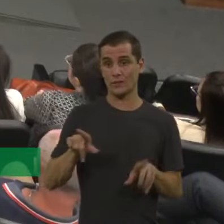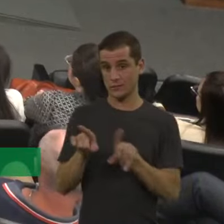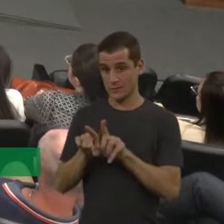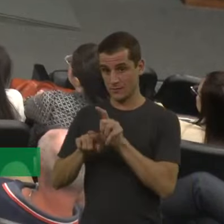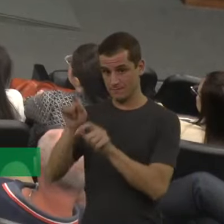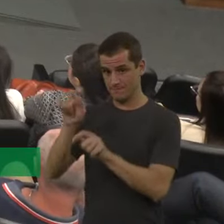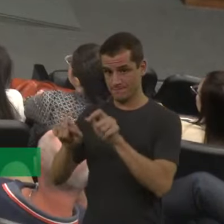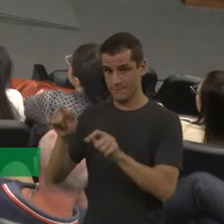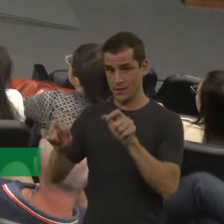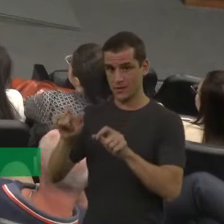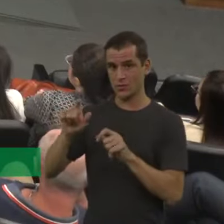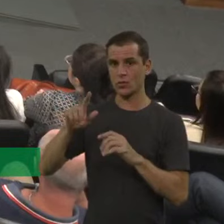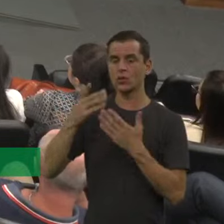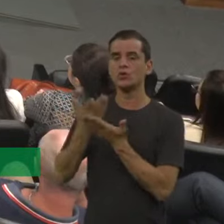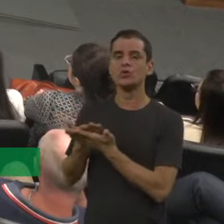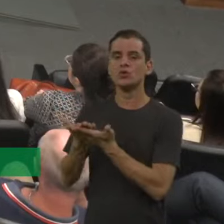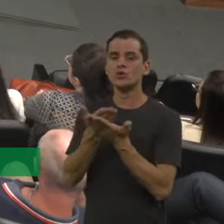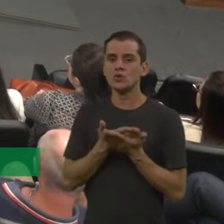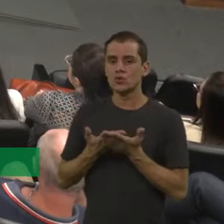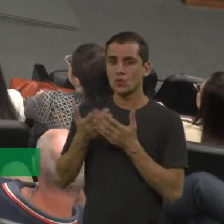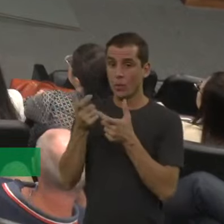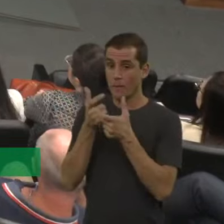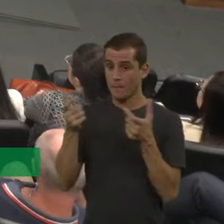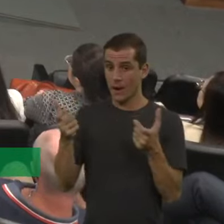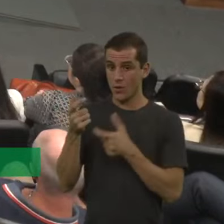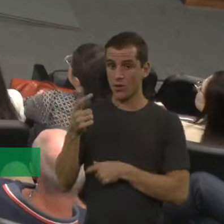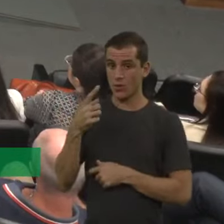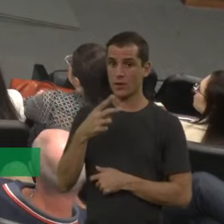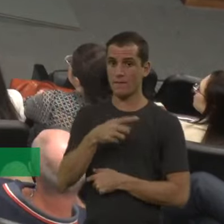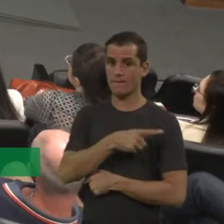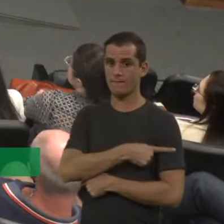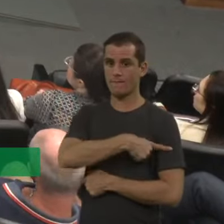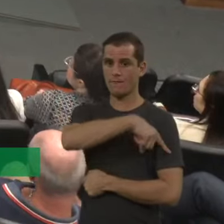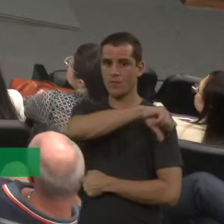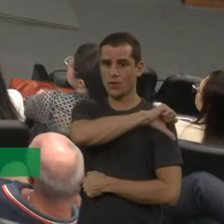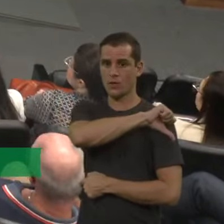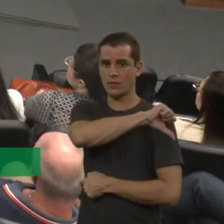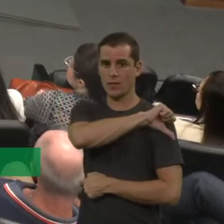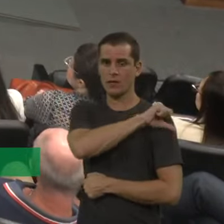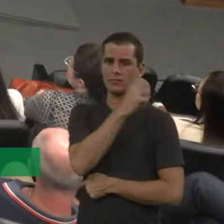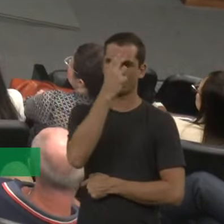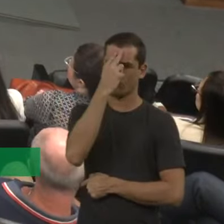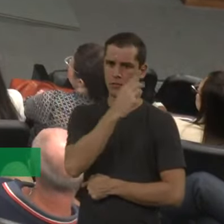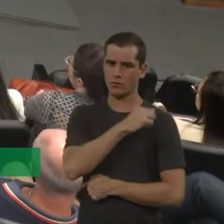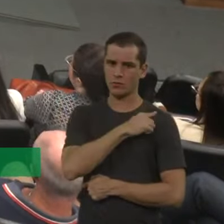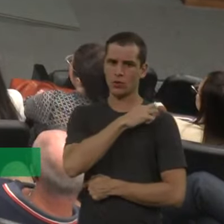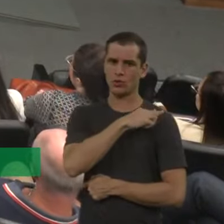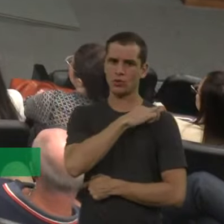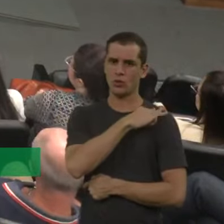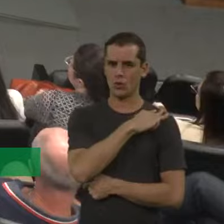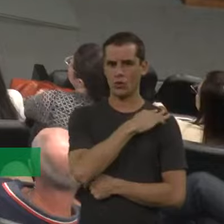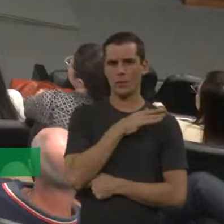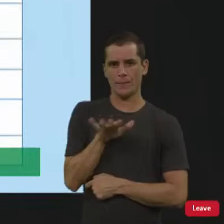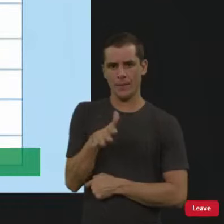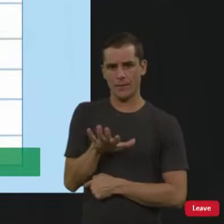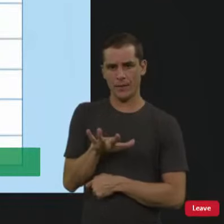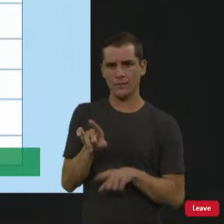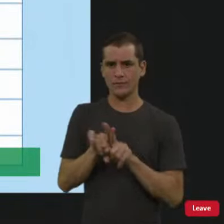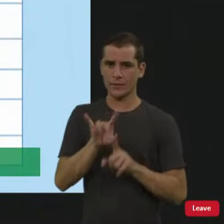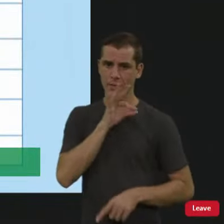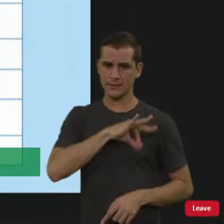era fundamental, completo ou incompleto, até ensino médio. E a renda mensal da maioria é no HU,